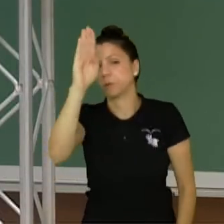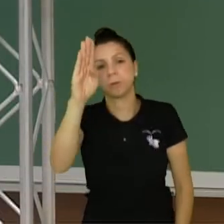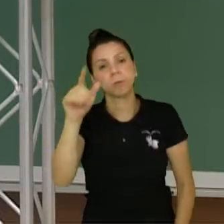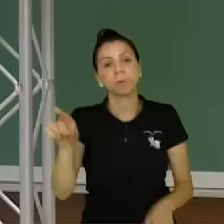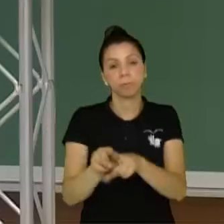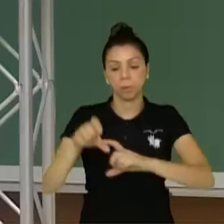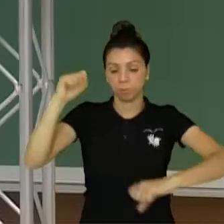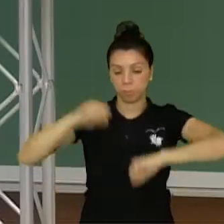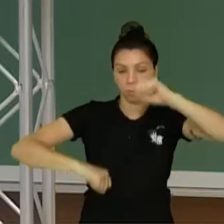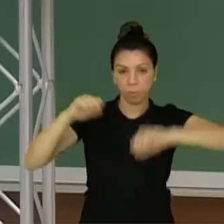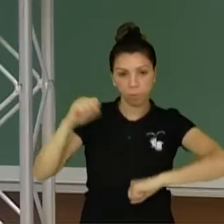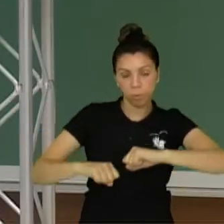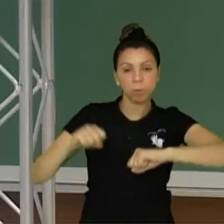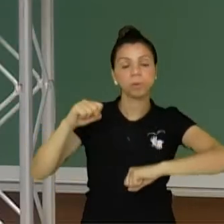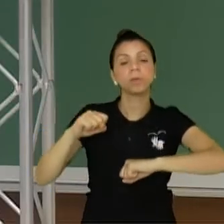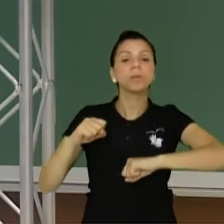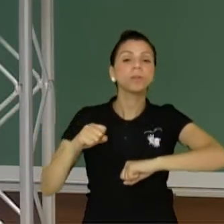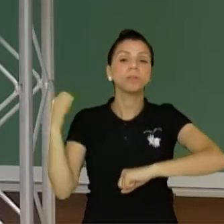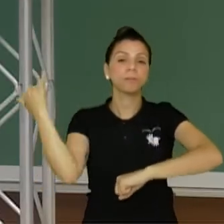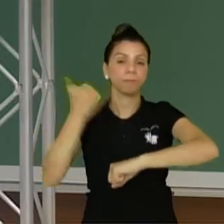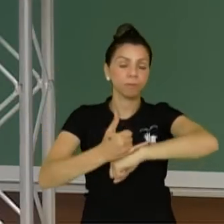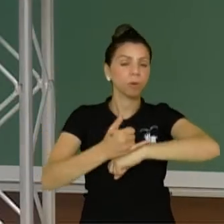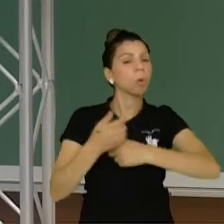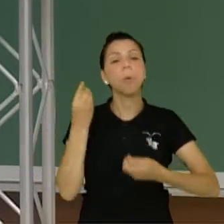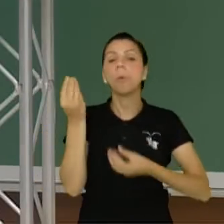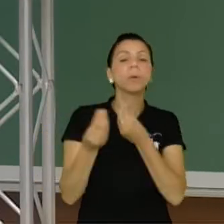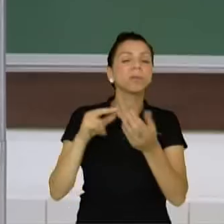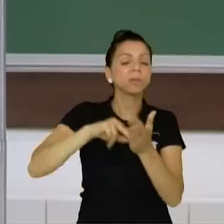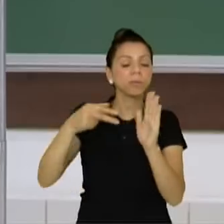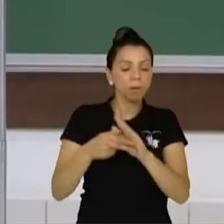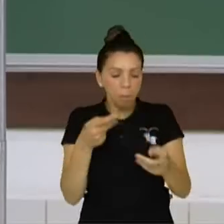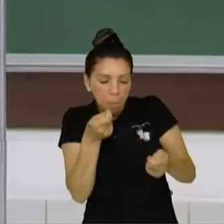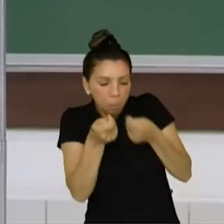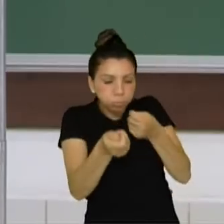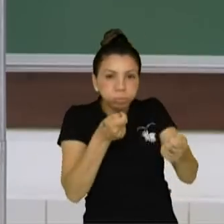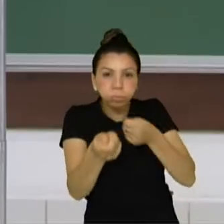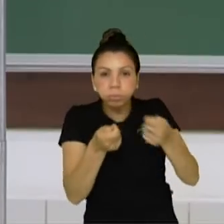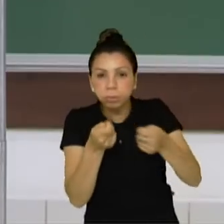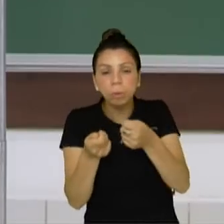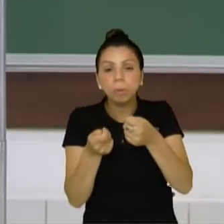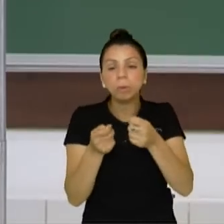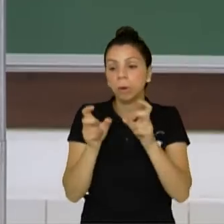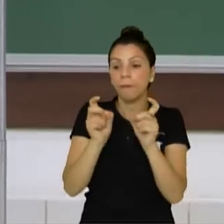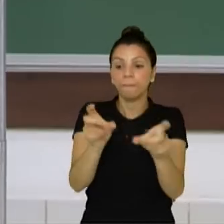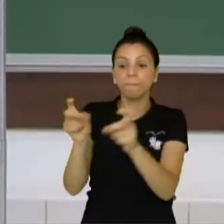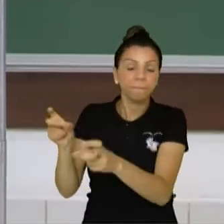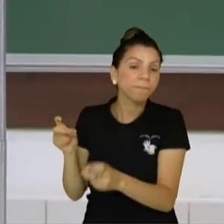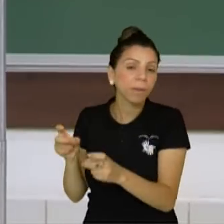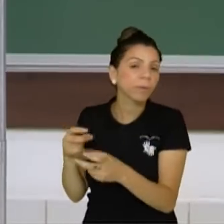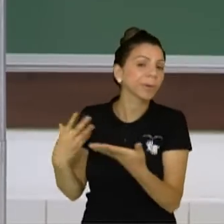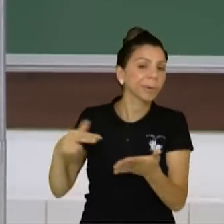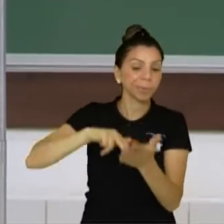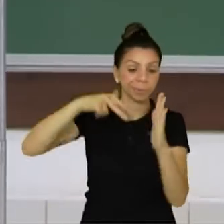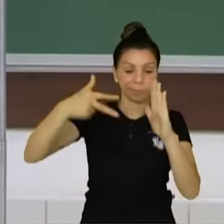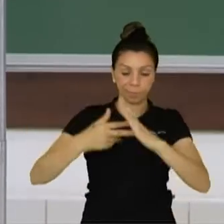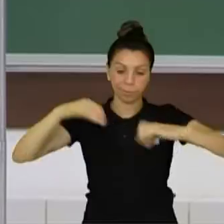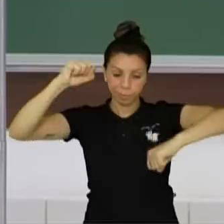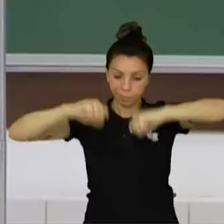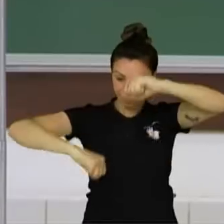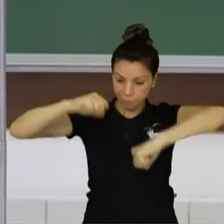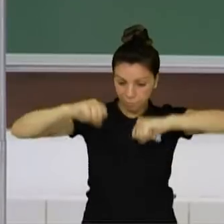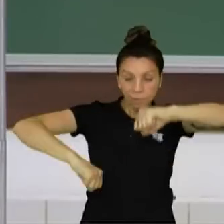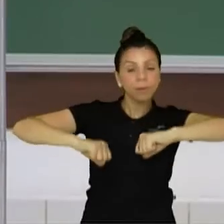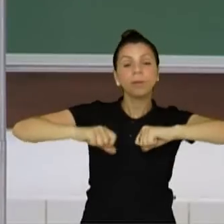do país. O que significa dominar o mercado? Dominar o mercado é que essa indústria ela vai ter uma